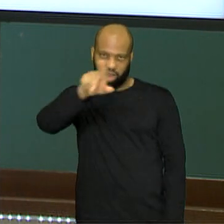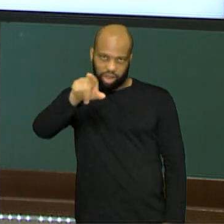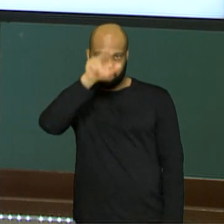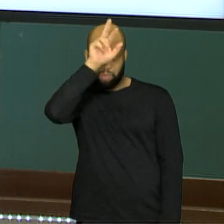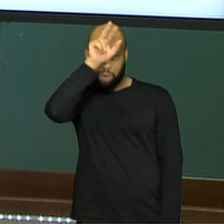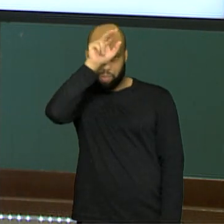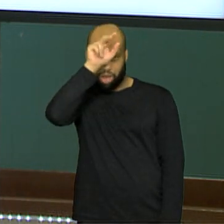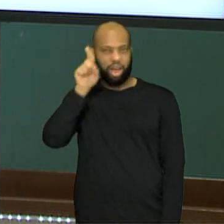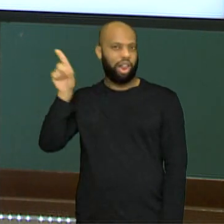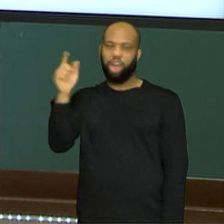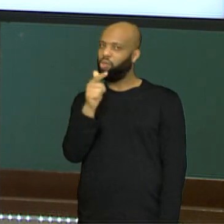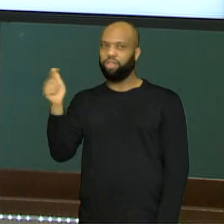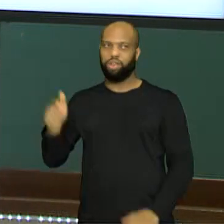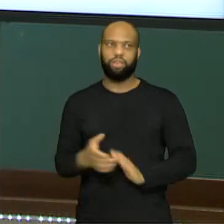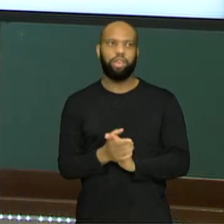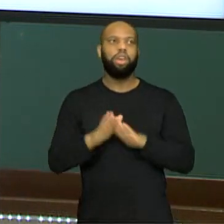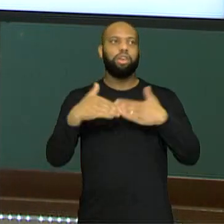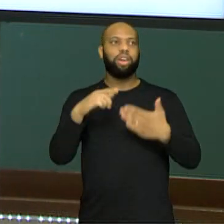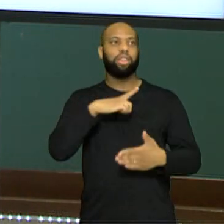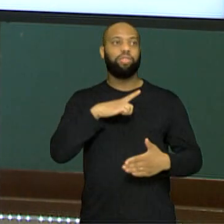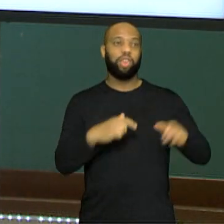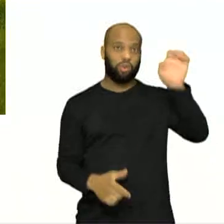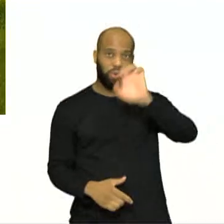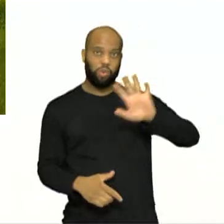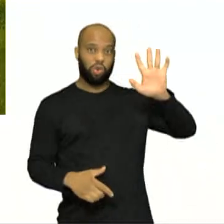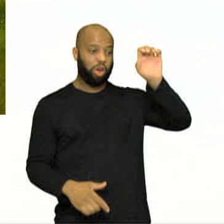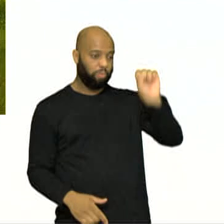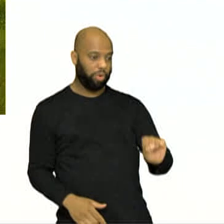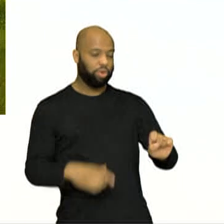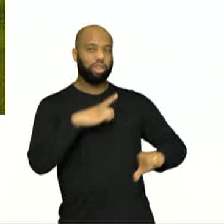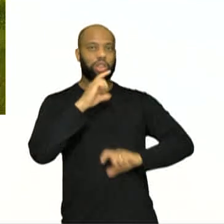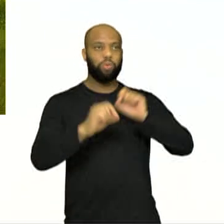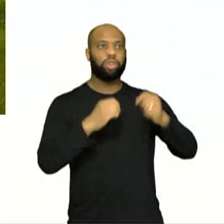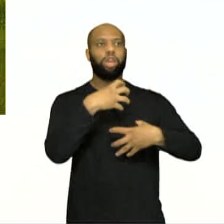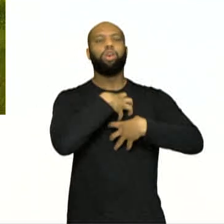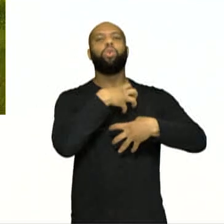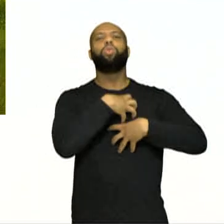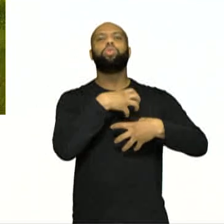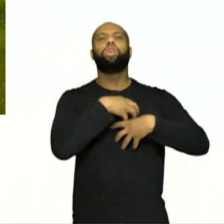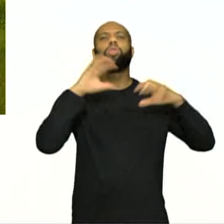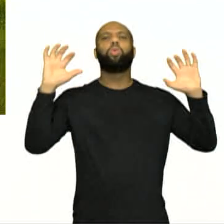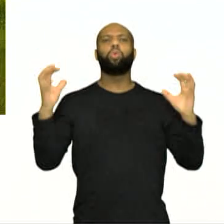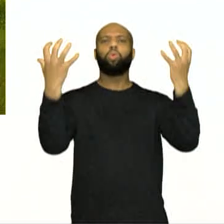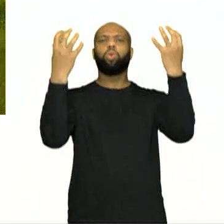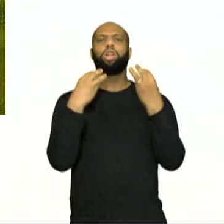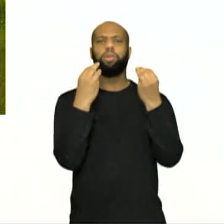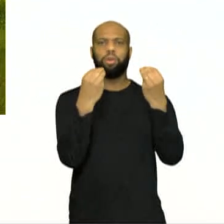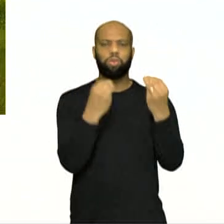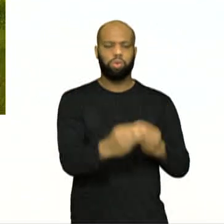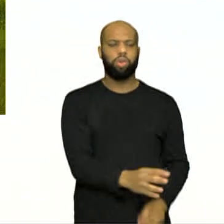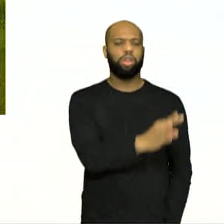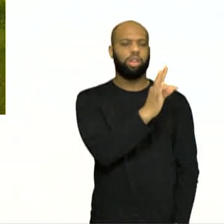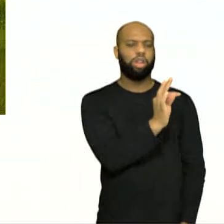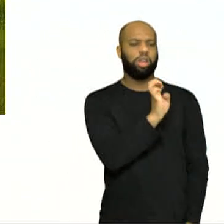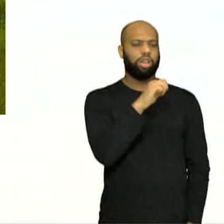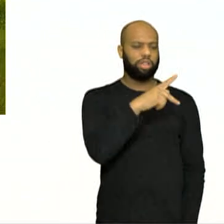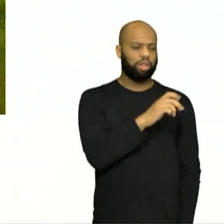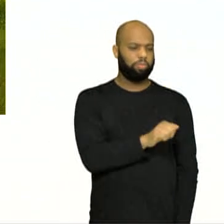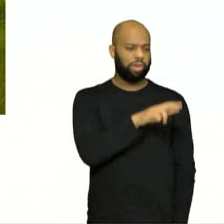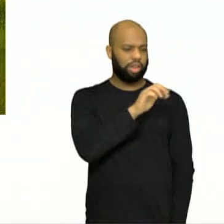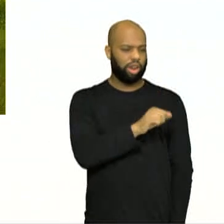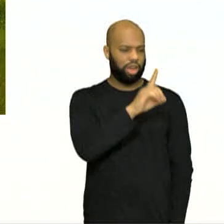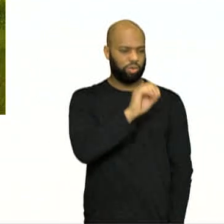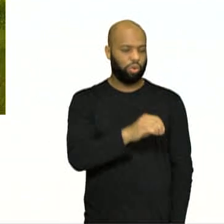Ainda na porção europeia, mais ao sul, verifica-se um clima temperado. Clima temperado a gente não chega a ter no